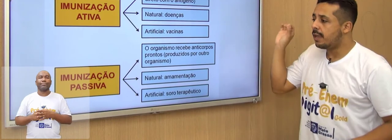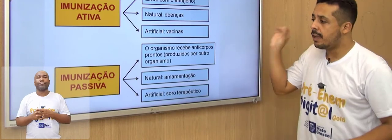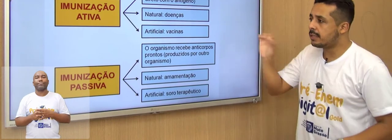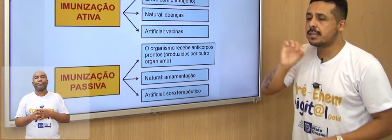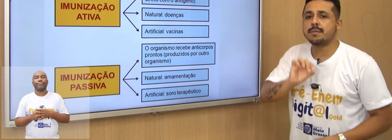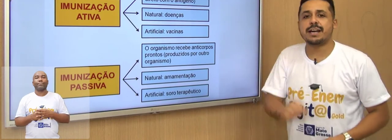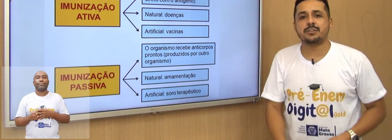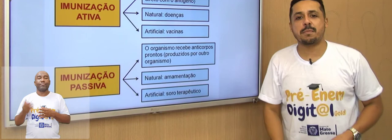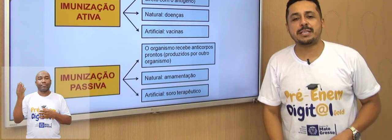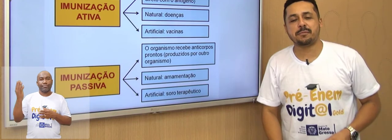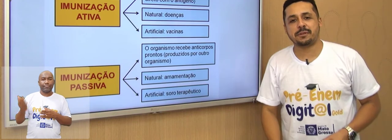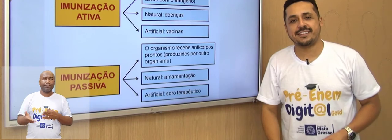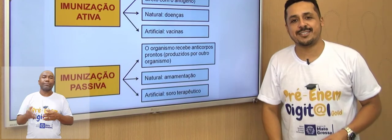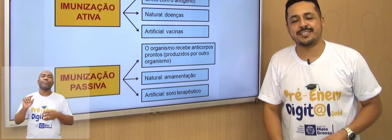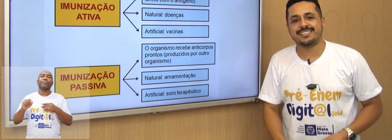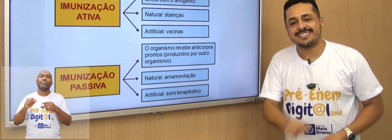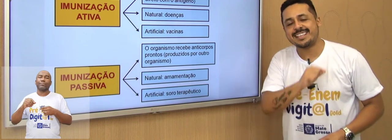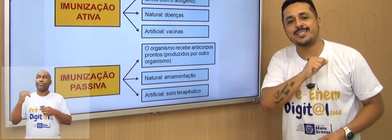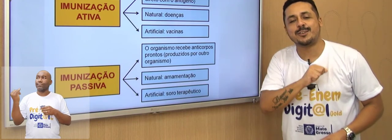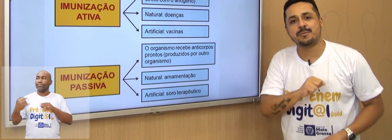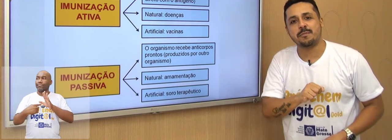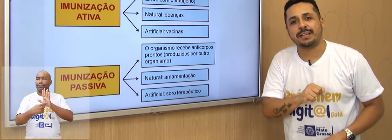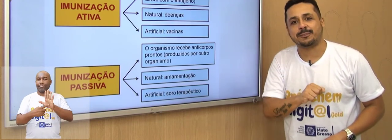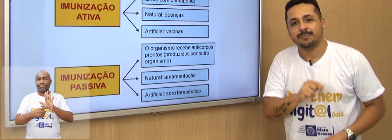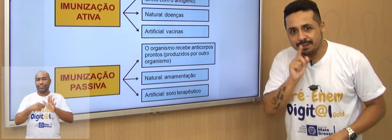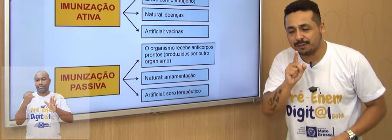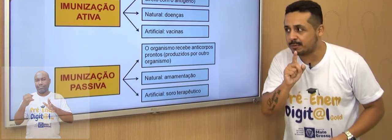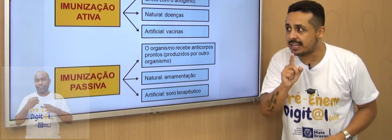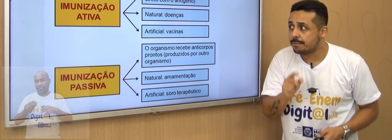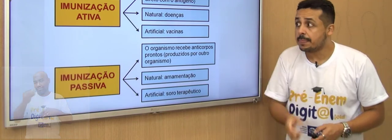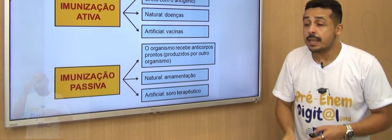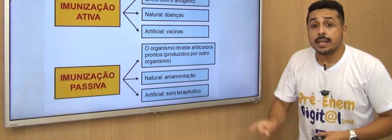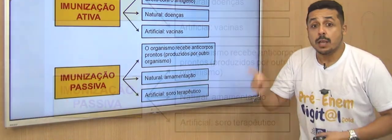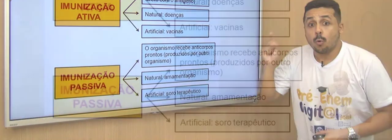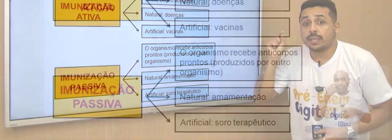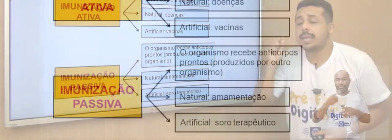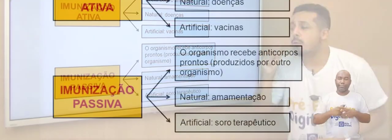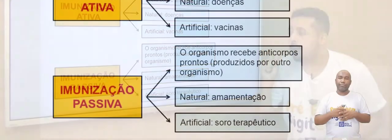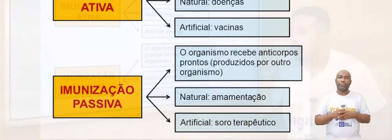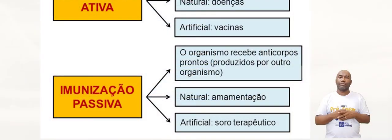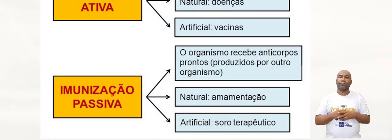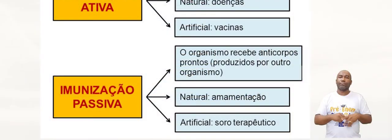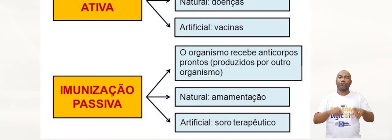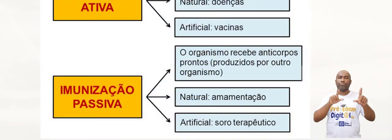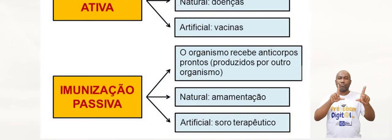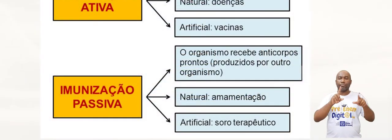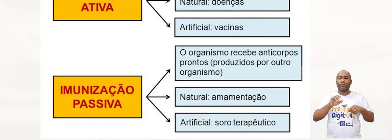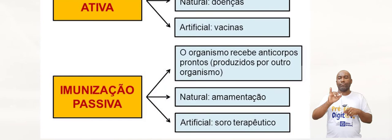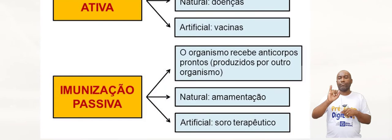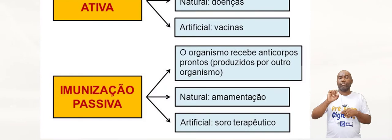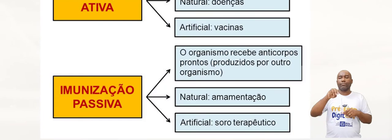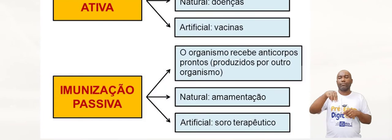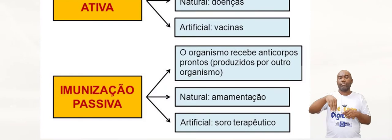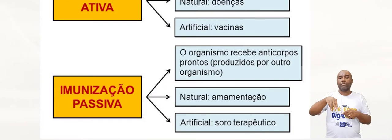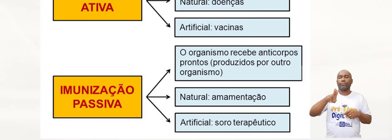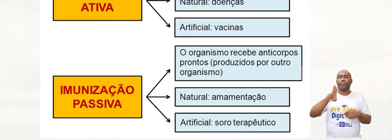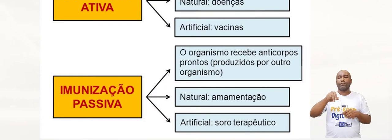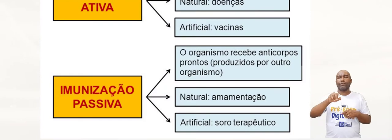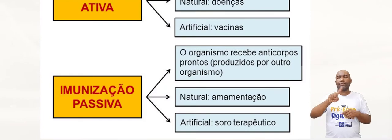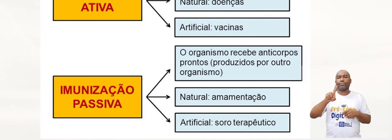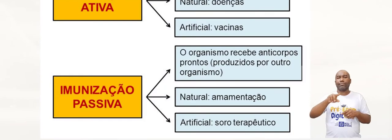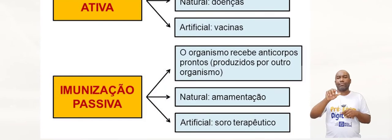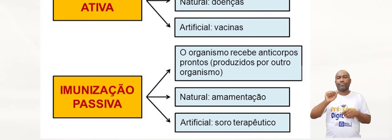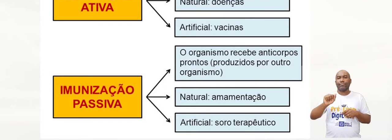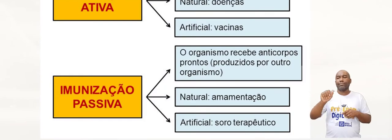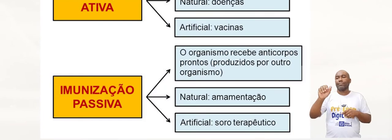Então, essa é a imagem mais importante desse nosso momento. Vamos lá? O que é uma imunização